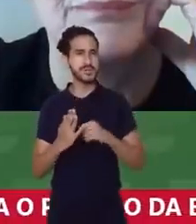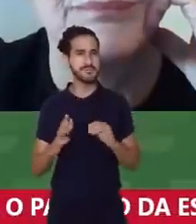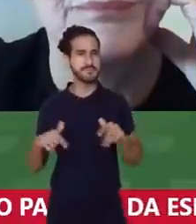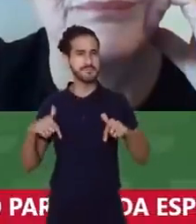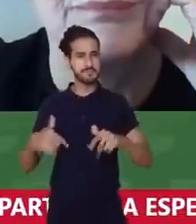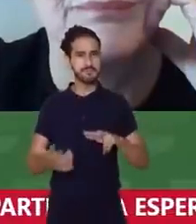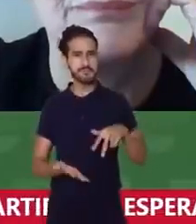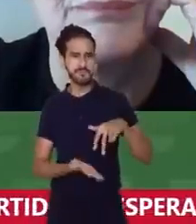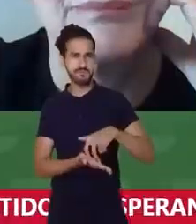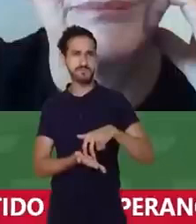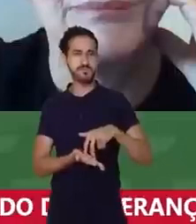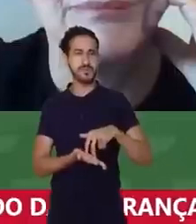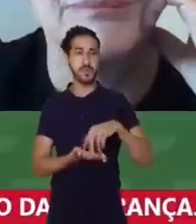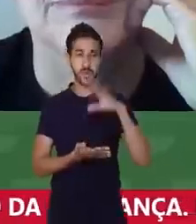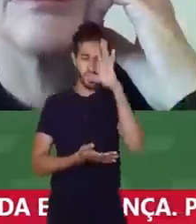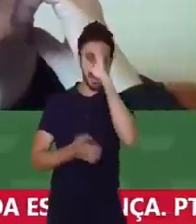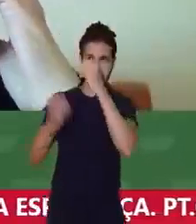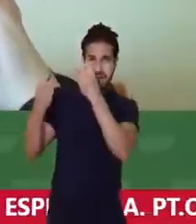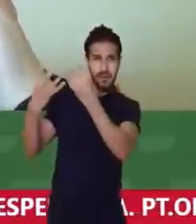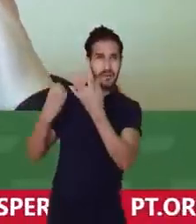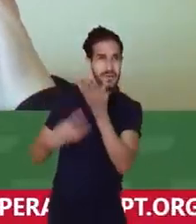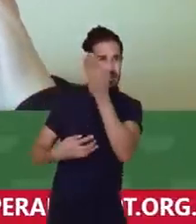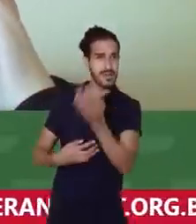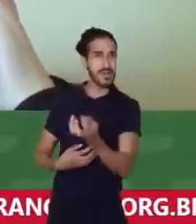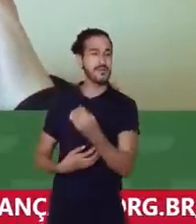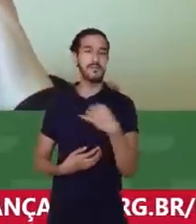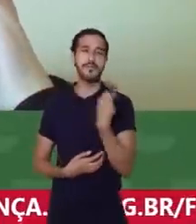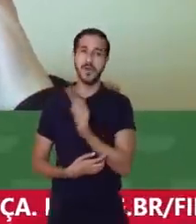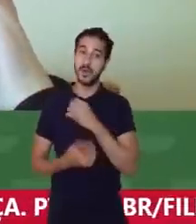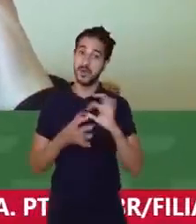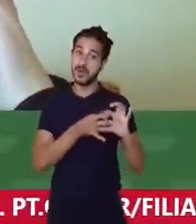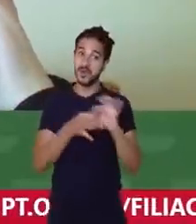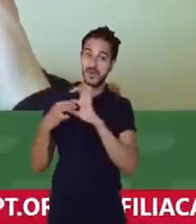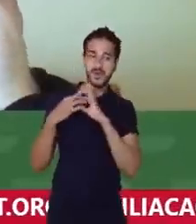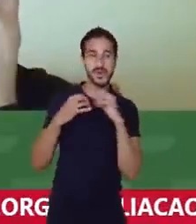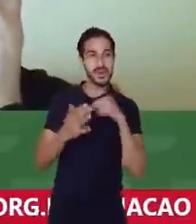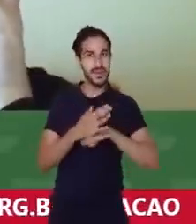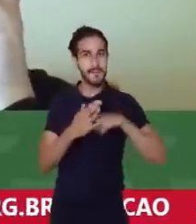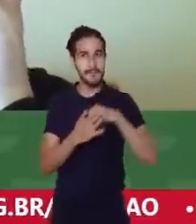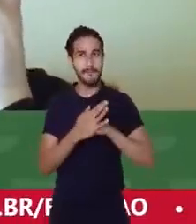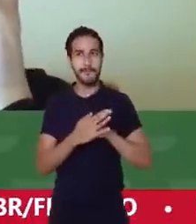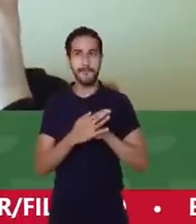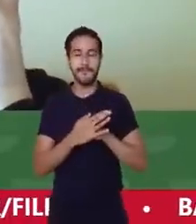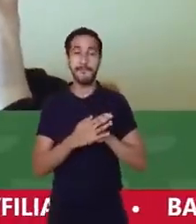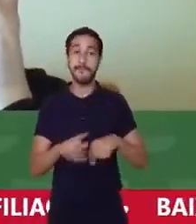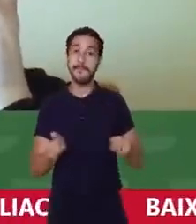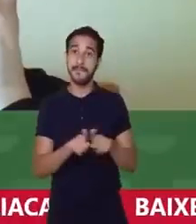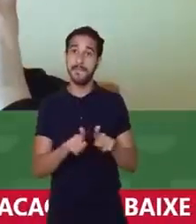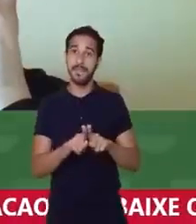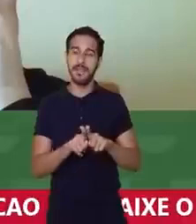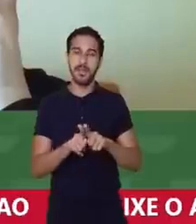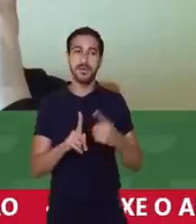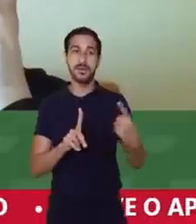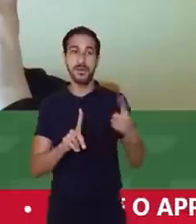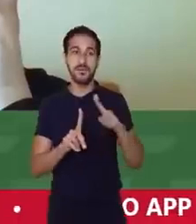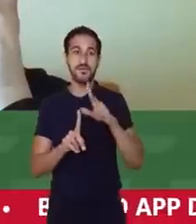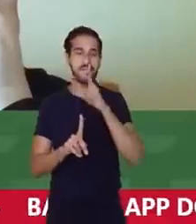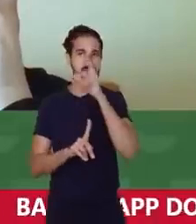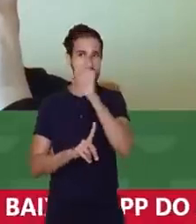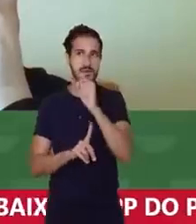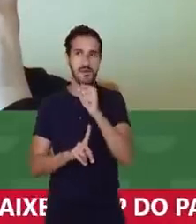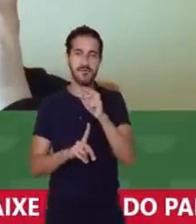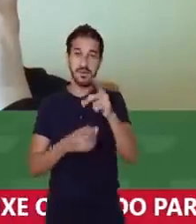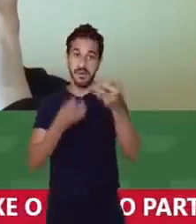persistência, enfim, aprendemos muito contigo e estamos juntos nessa resistência e, ao mesmo tempo, nesses desafios, né,